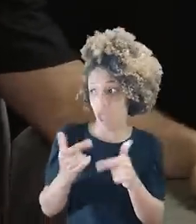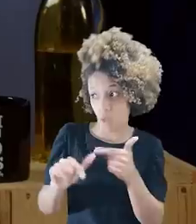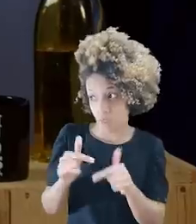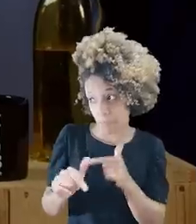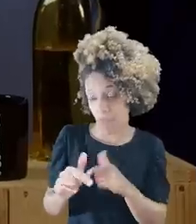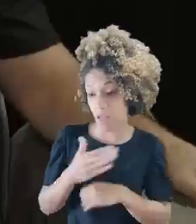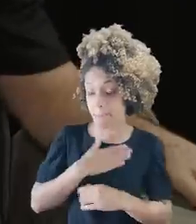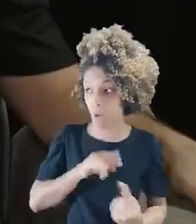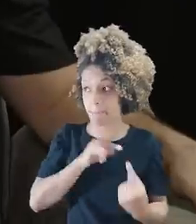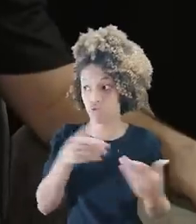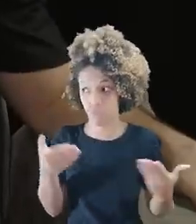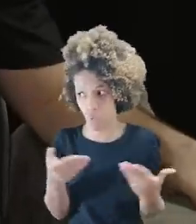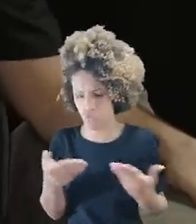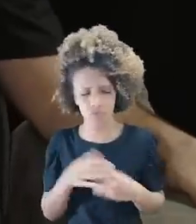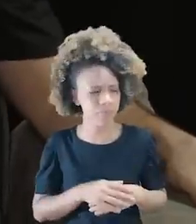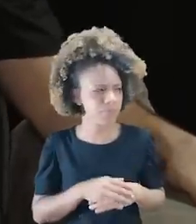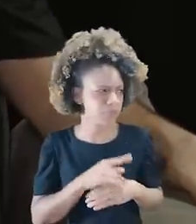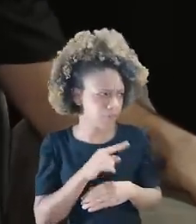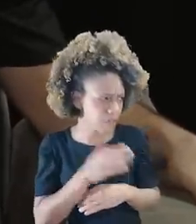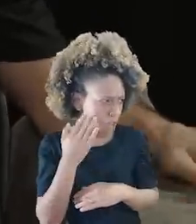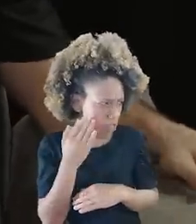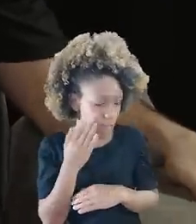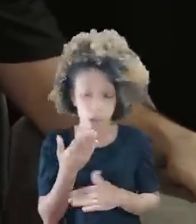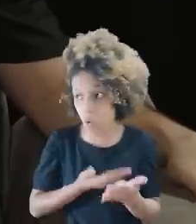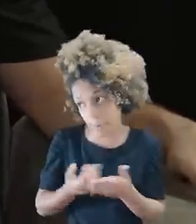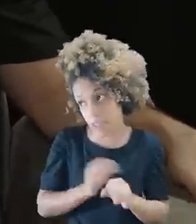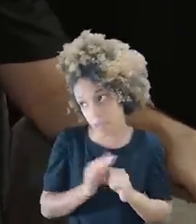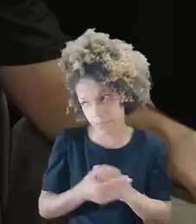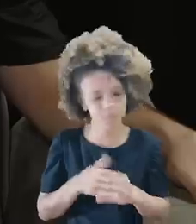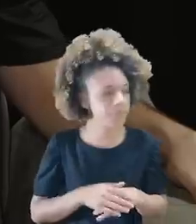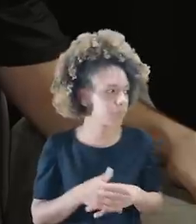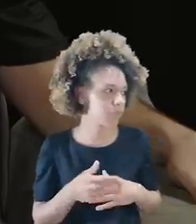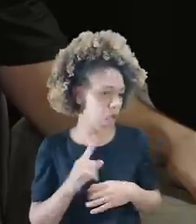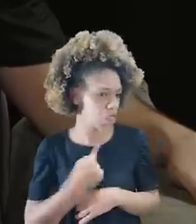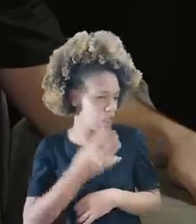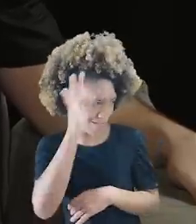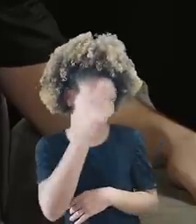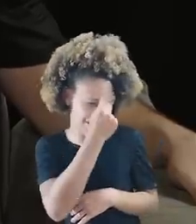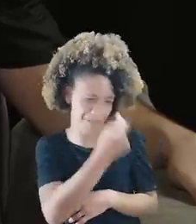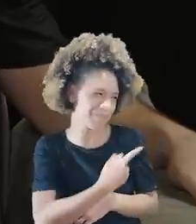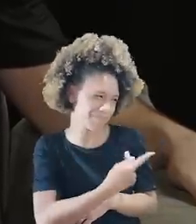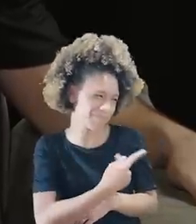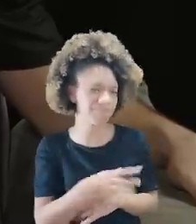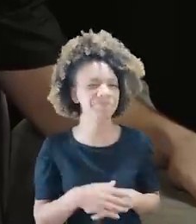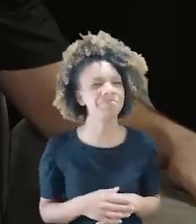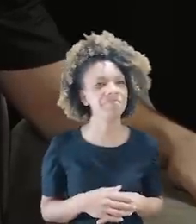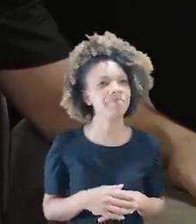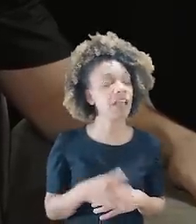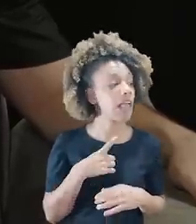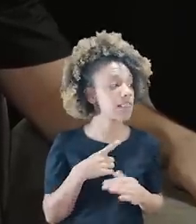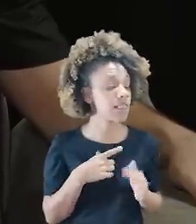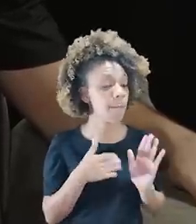é você tá falando para mim você tá me dando uma ideia tu já parou para pensar que você pode ser coach de artista que tá vivendo Talvez o que você